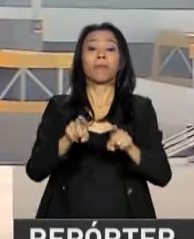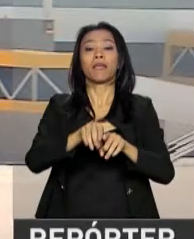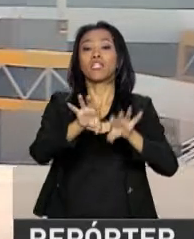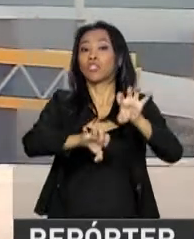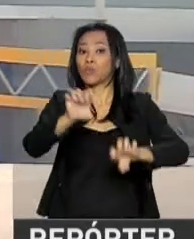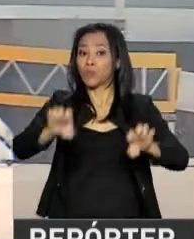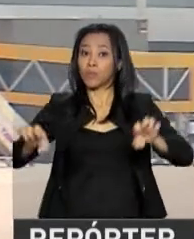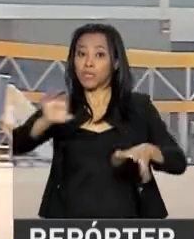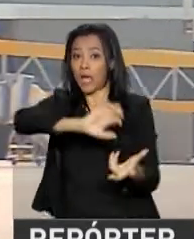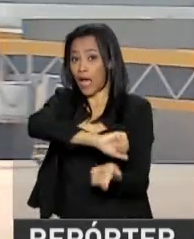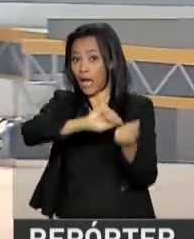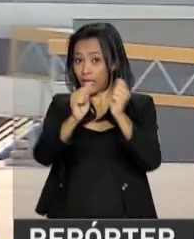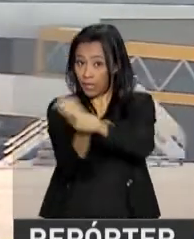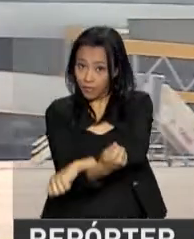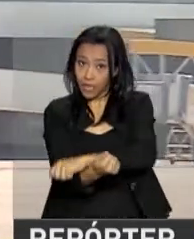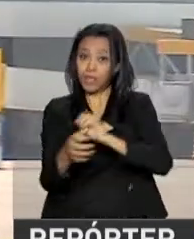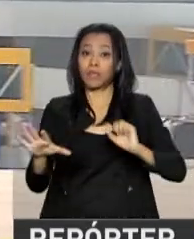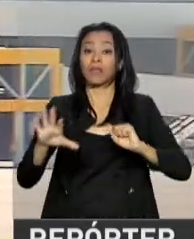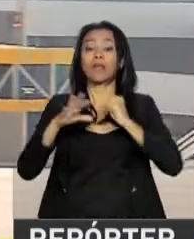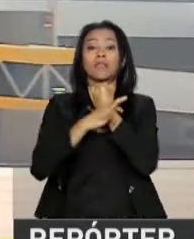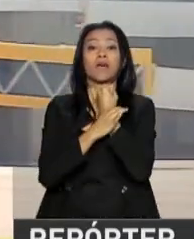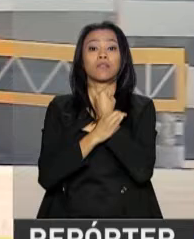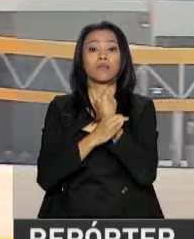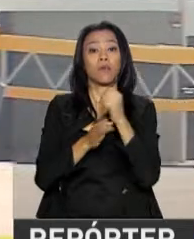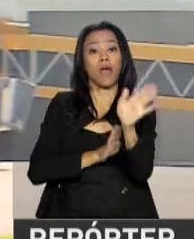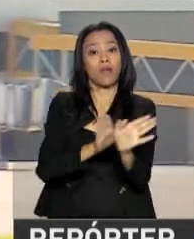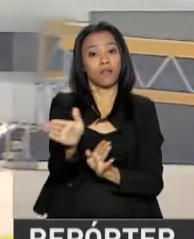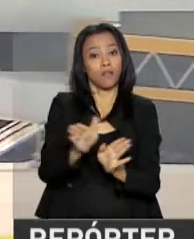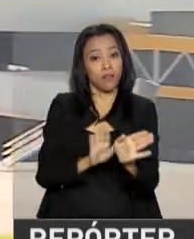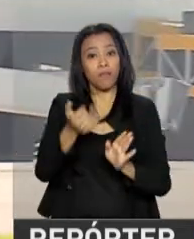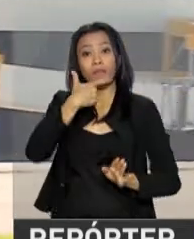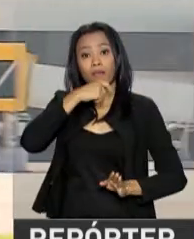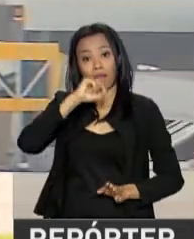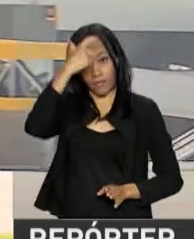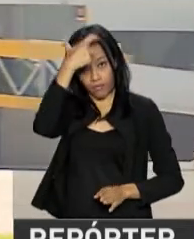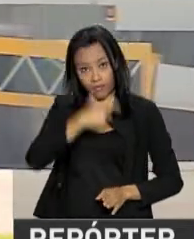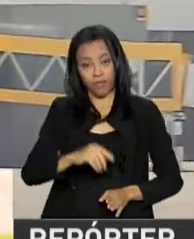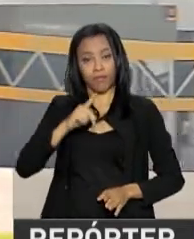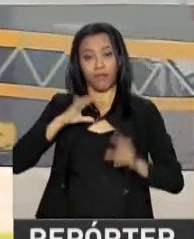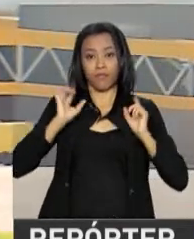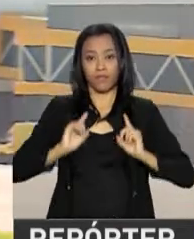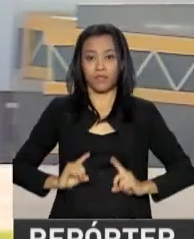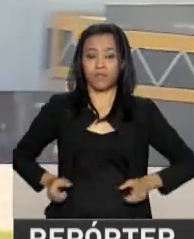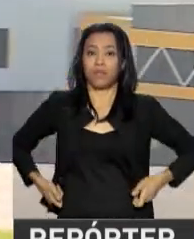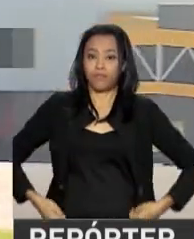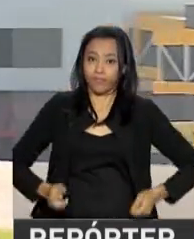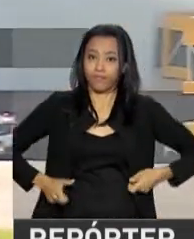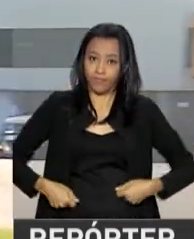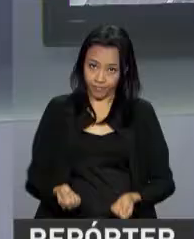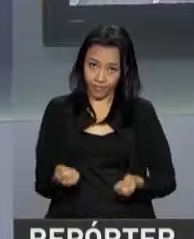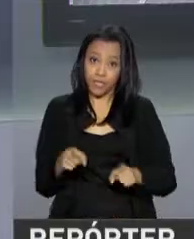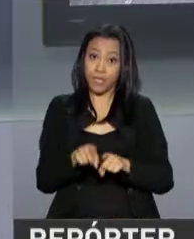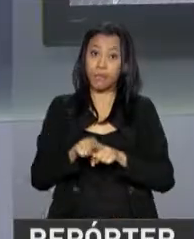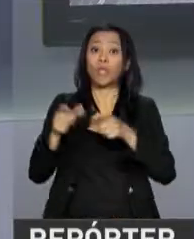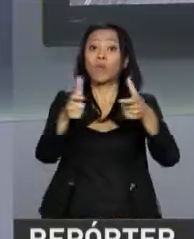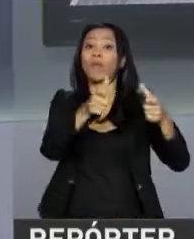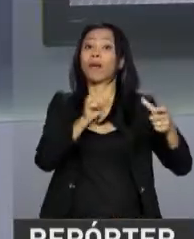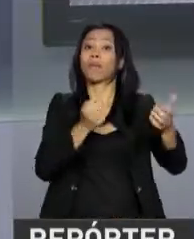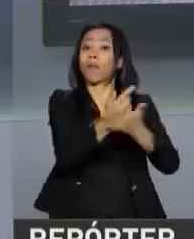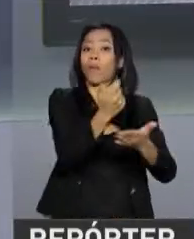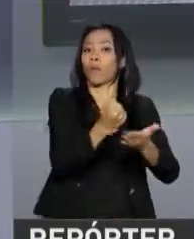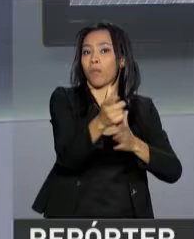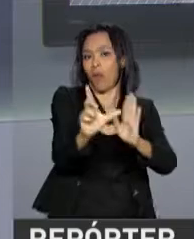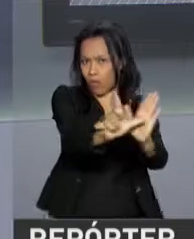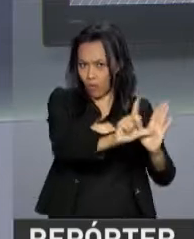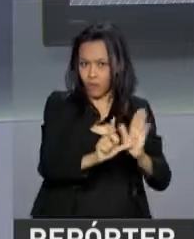para garantir a acessibilidade às pessoas com deficiência física e áreas destinadas às compras o